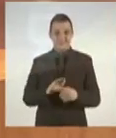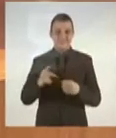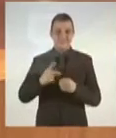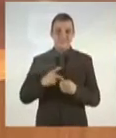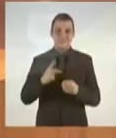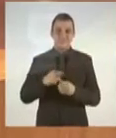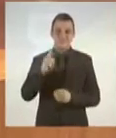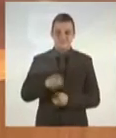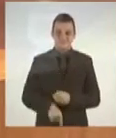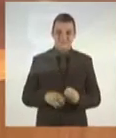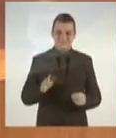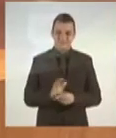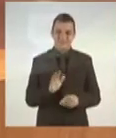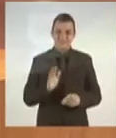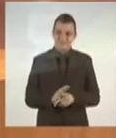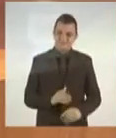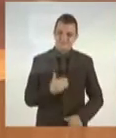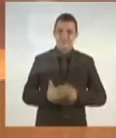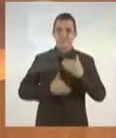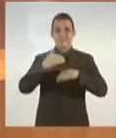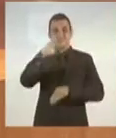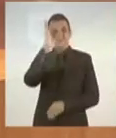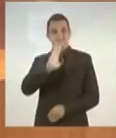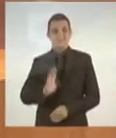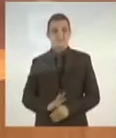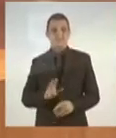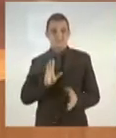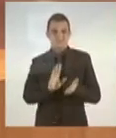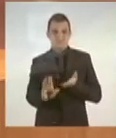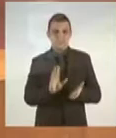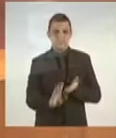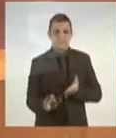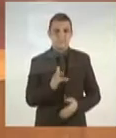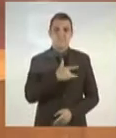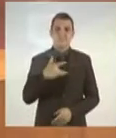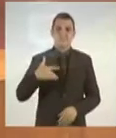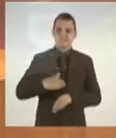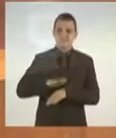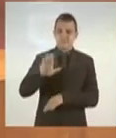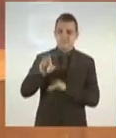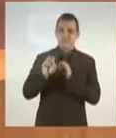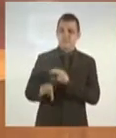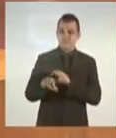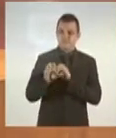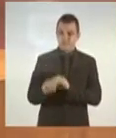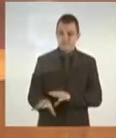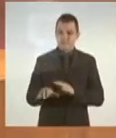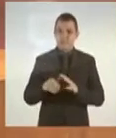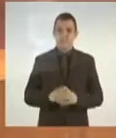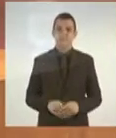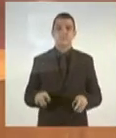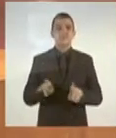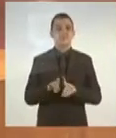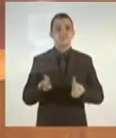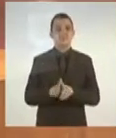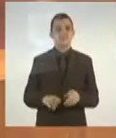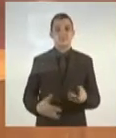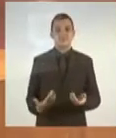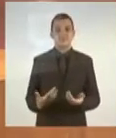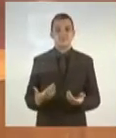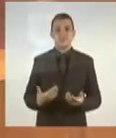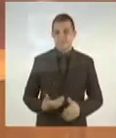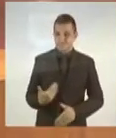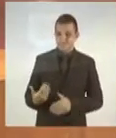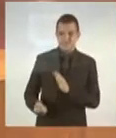de desenvolvimento do Brasil, com mais investimento em saúde, em educação, geração de emprego,